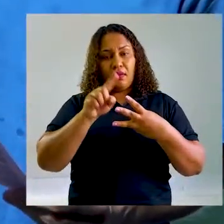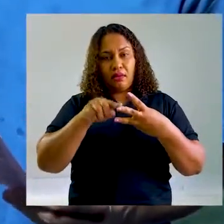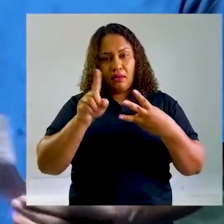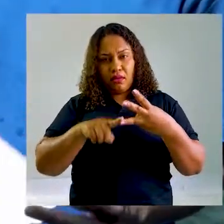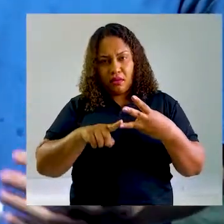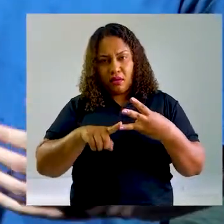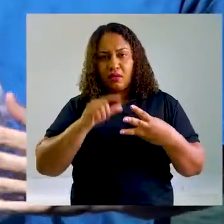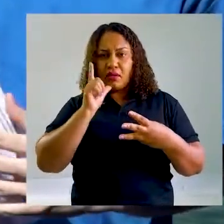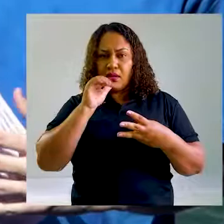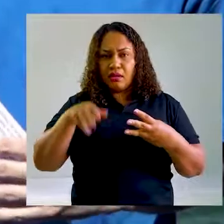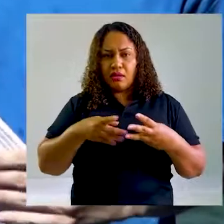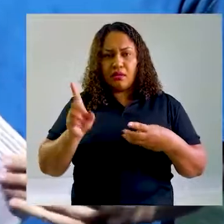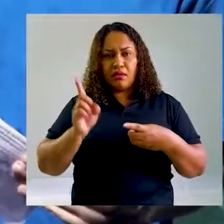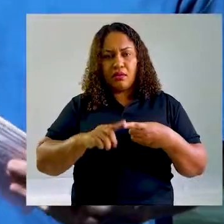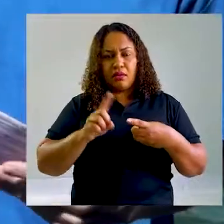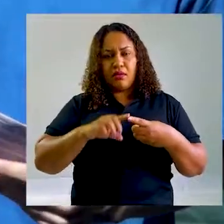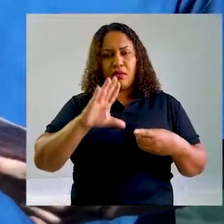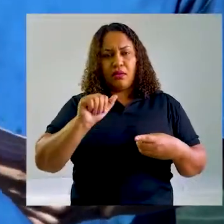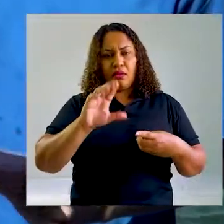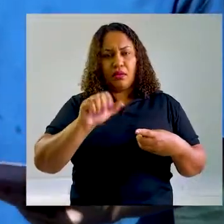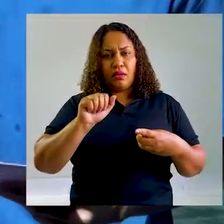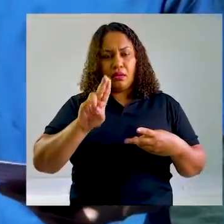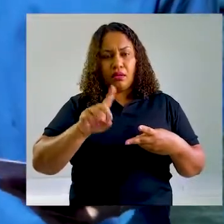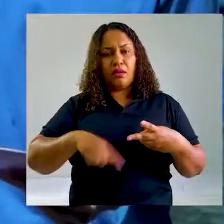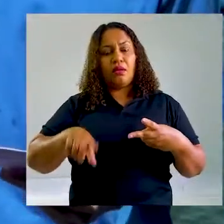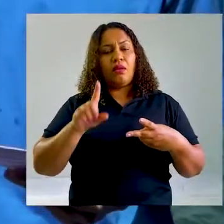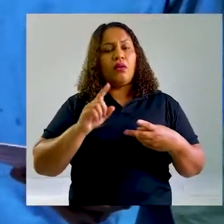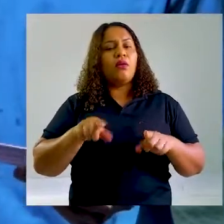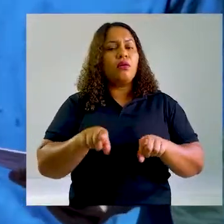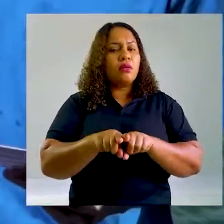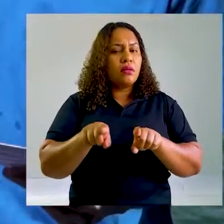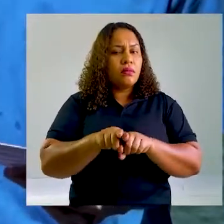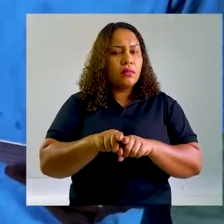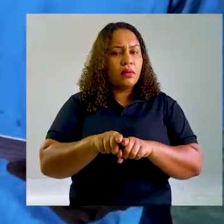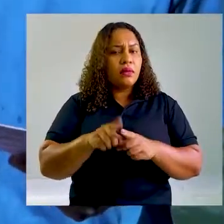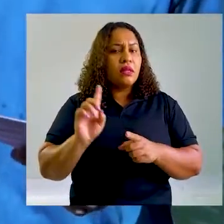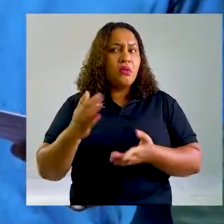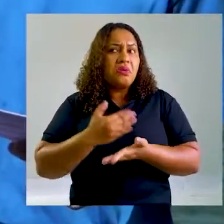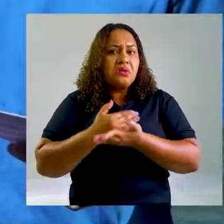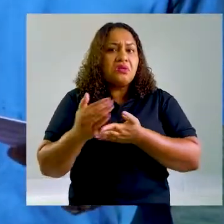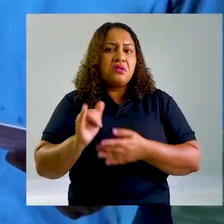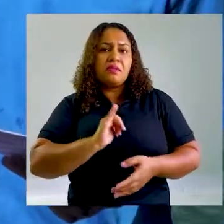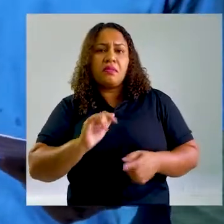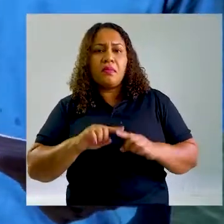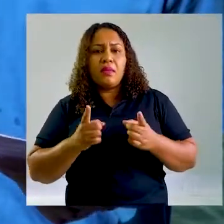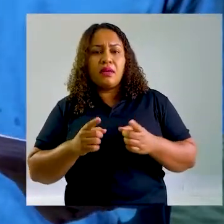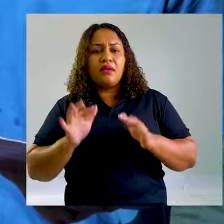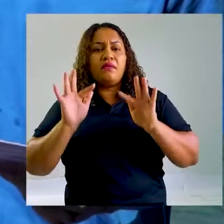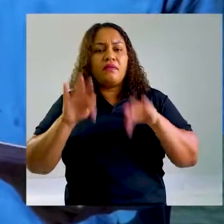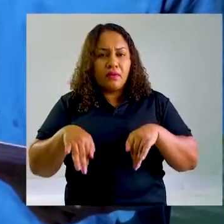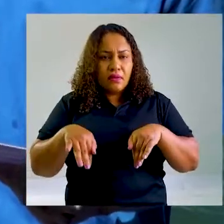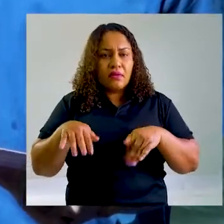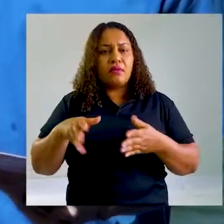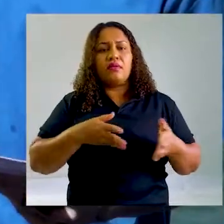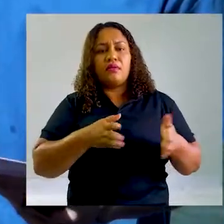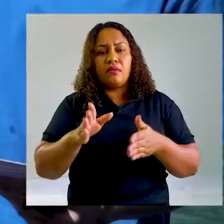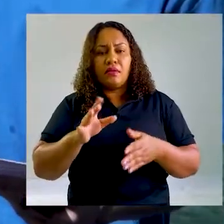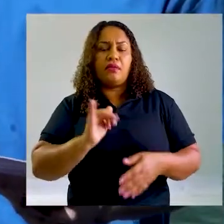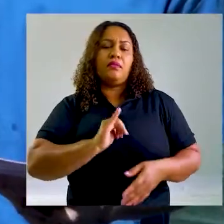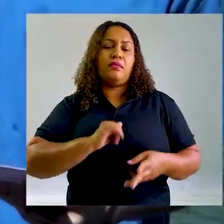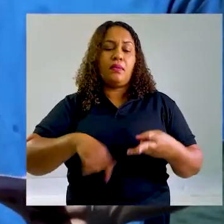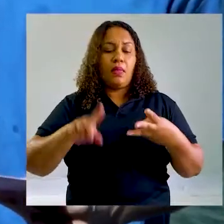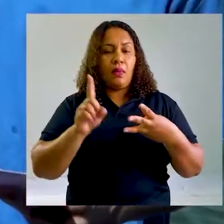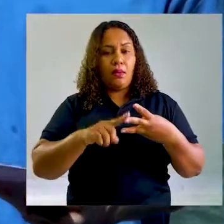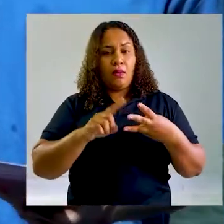O Cacau, que não nasce na cidade, né? Mas termina aqui, desemboca dentro da área urbana de Imperatriz. Nós temos o